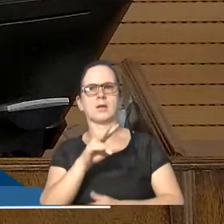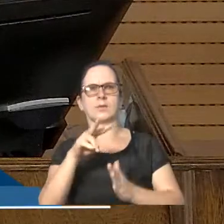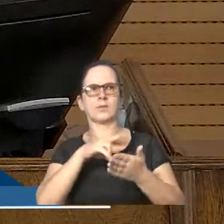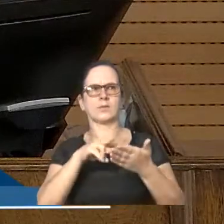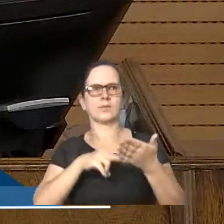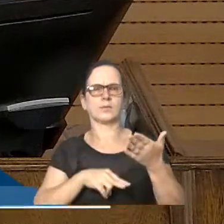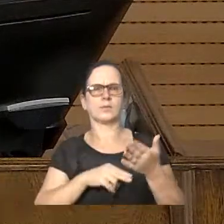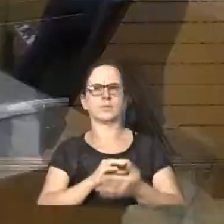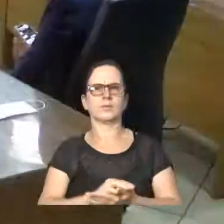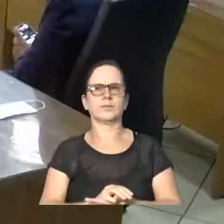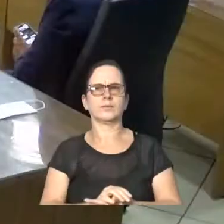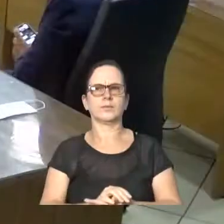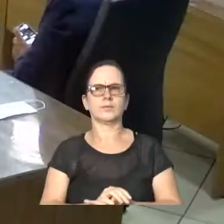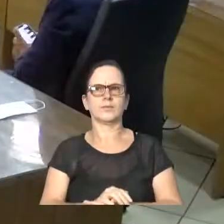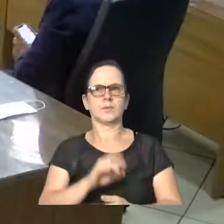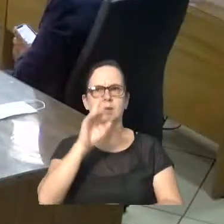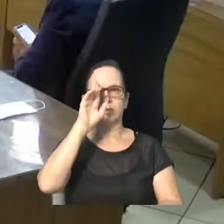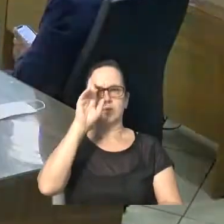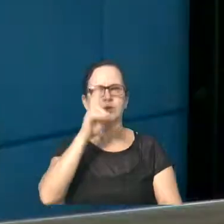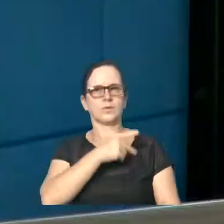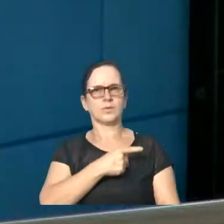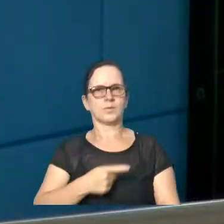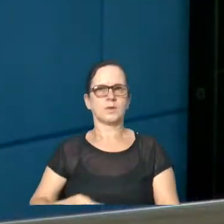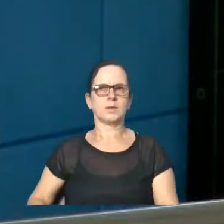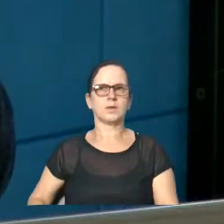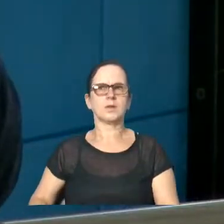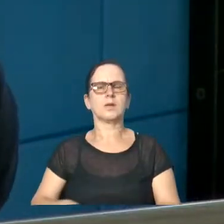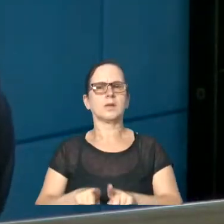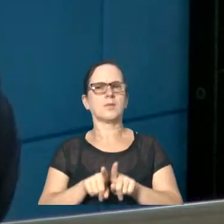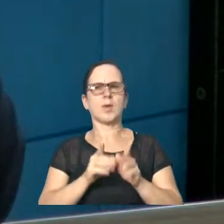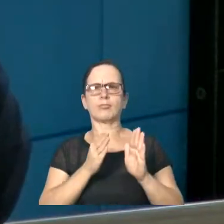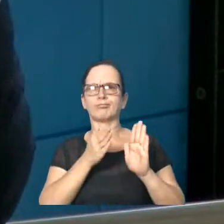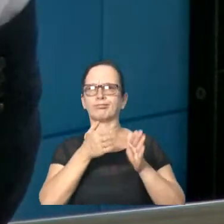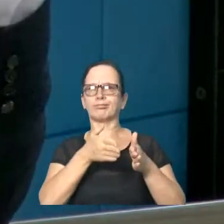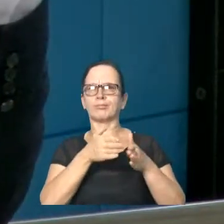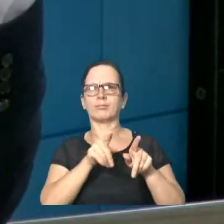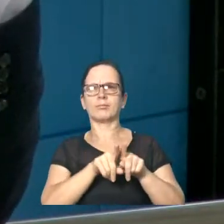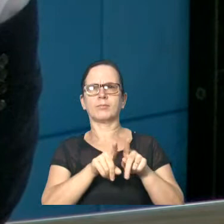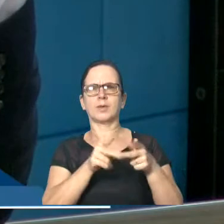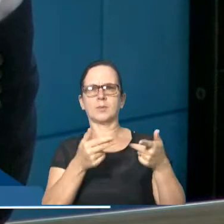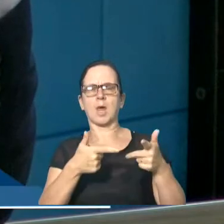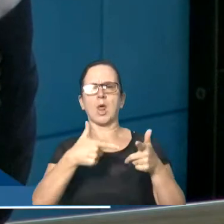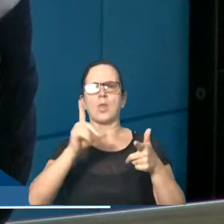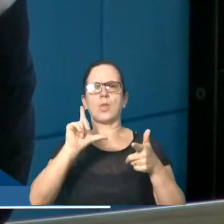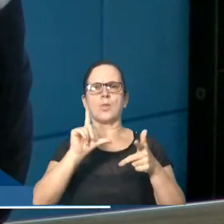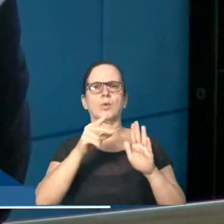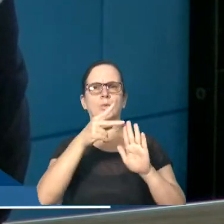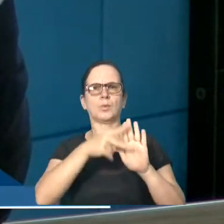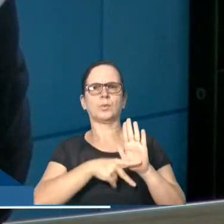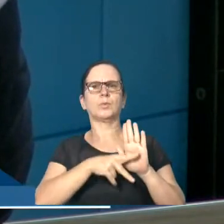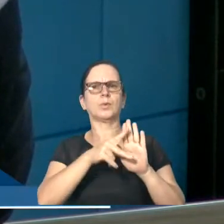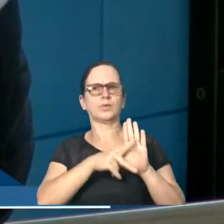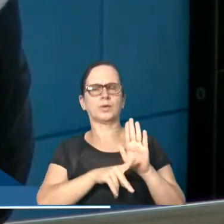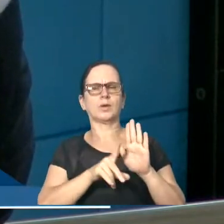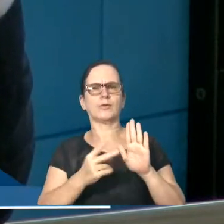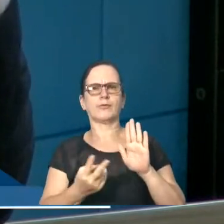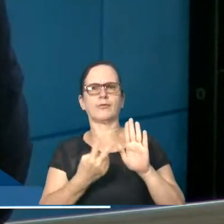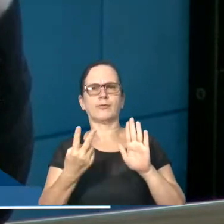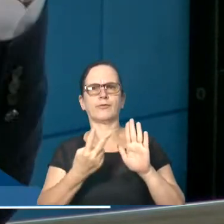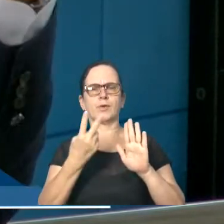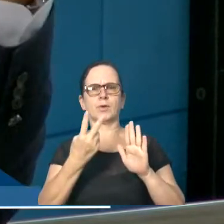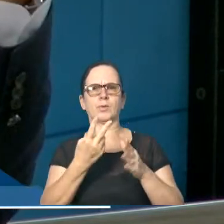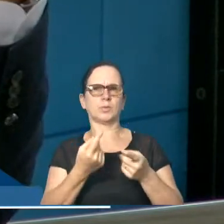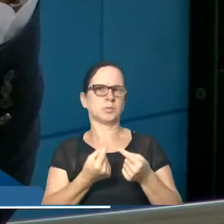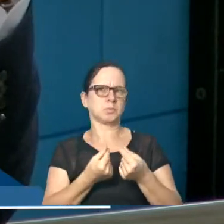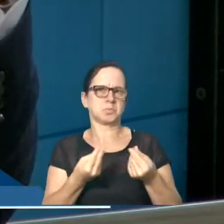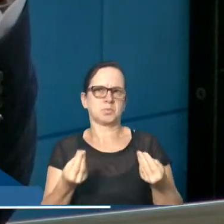propositura. Senhor presidente, minha restrição segue a mesma propositura da outra, do outro projeto, que é o valor